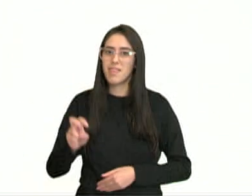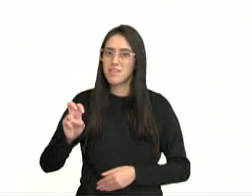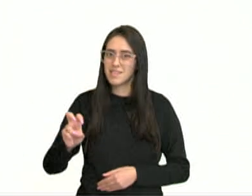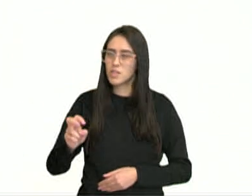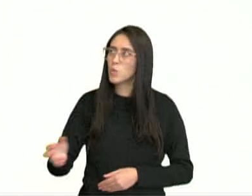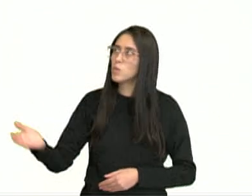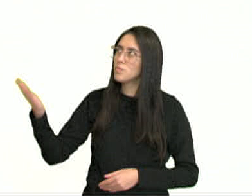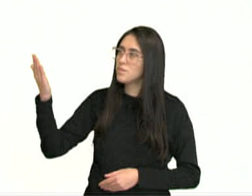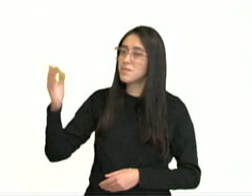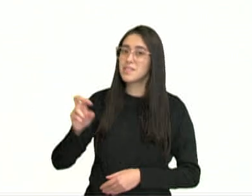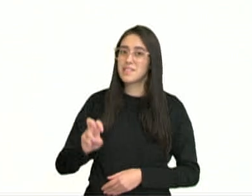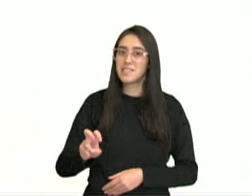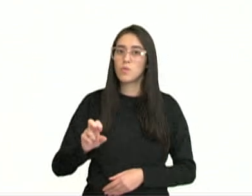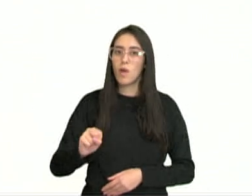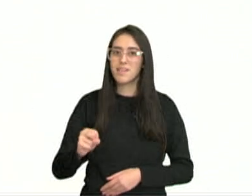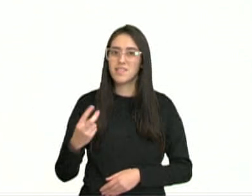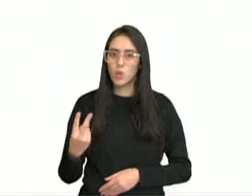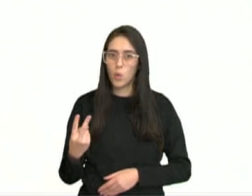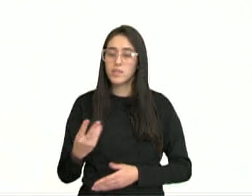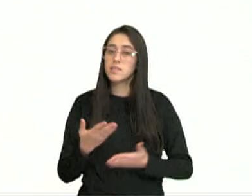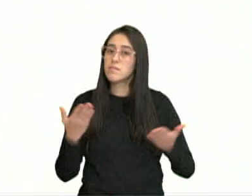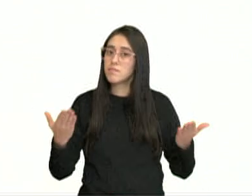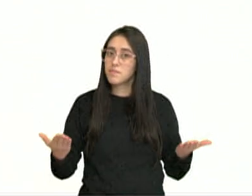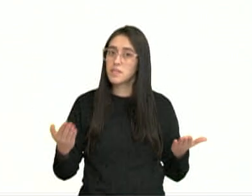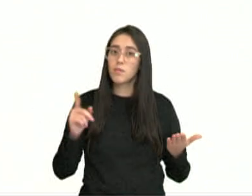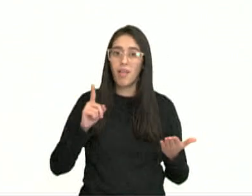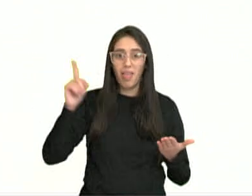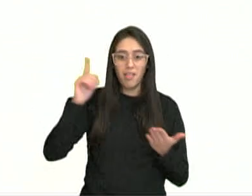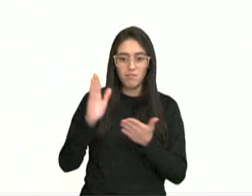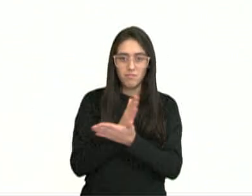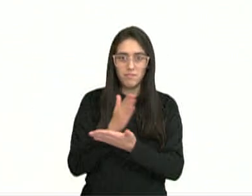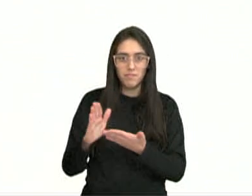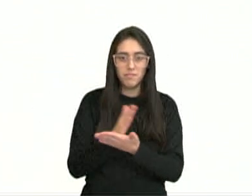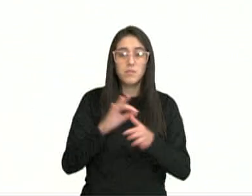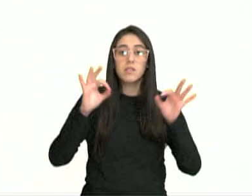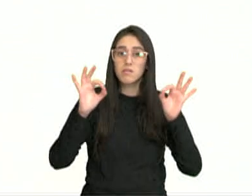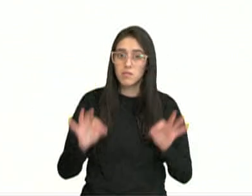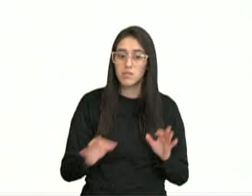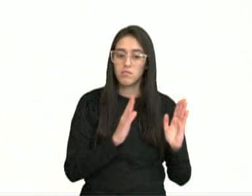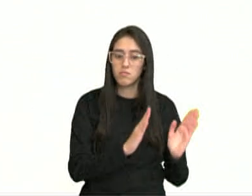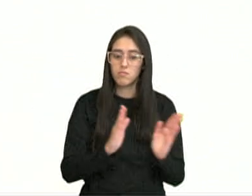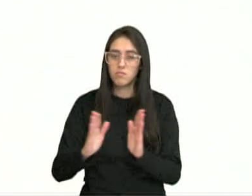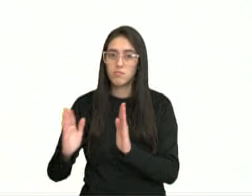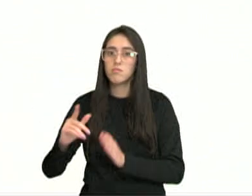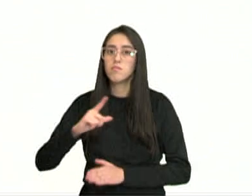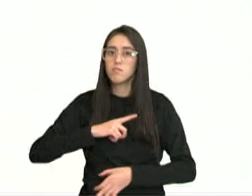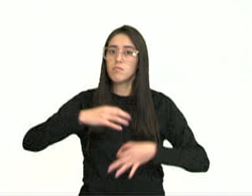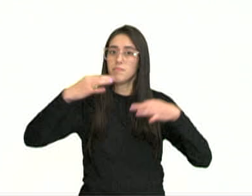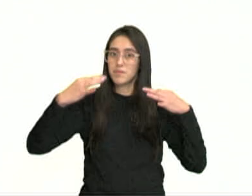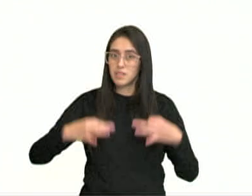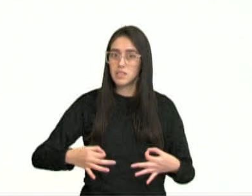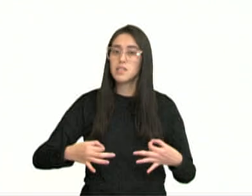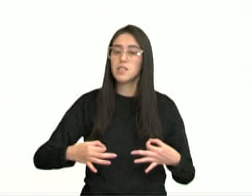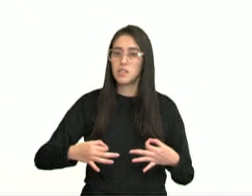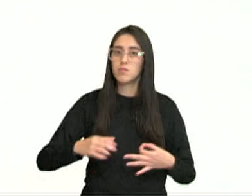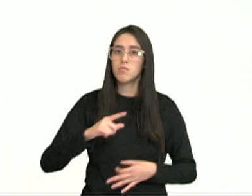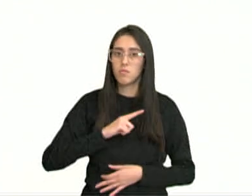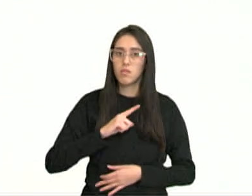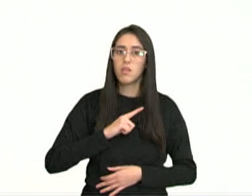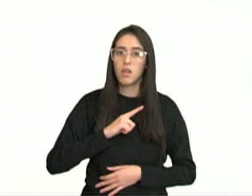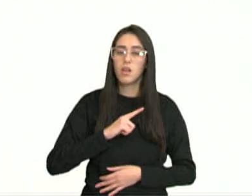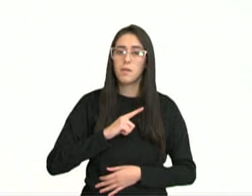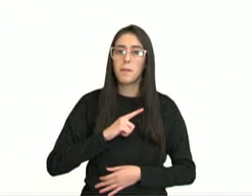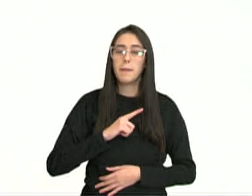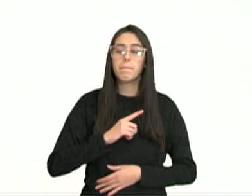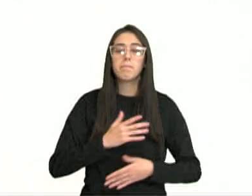nosso 5s2. Visto que essa distribuição já está na ordem energética crescente, pois está seguindo o diagrama do